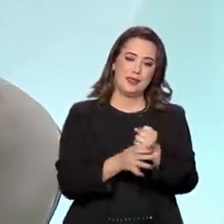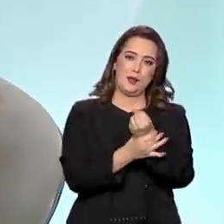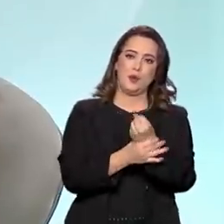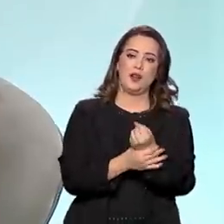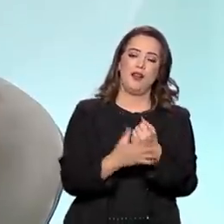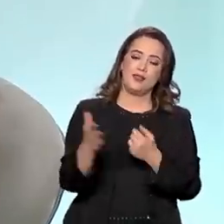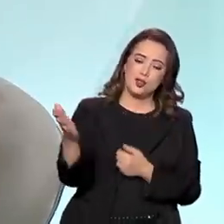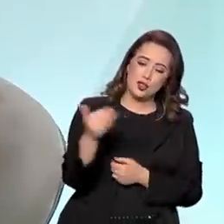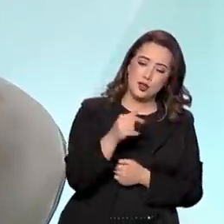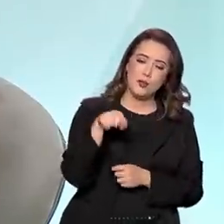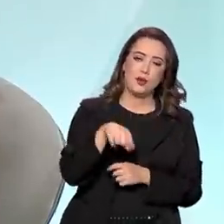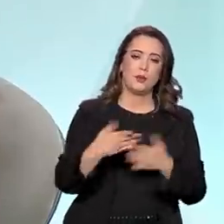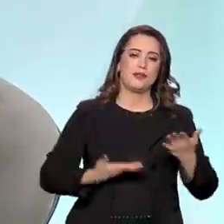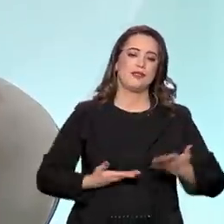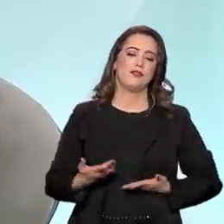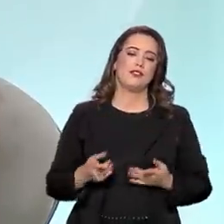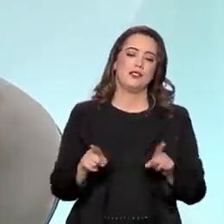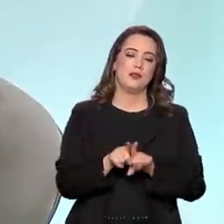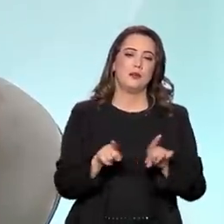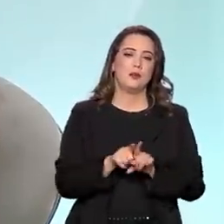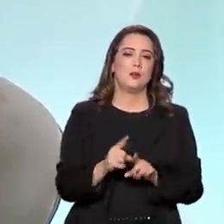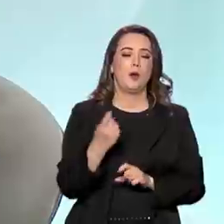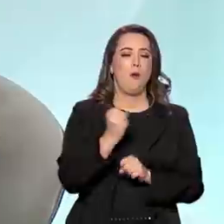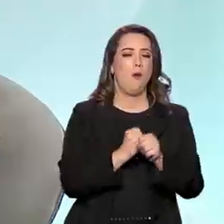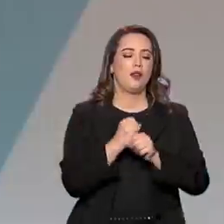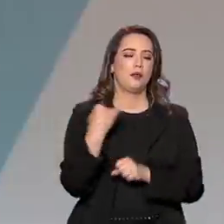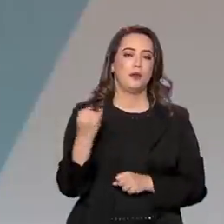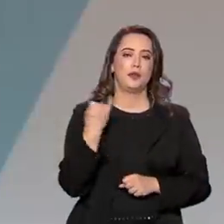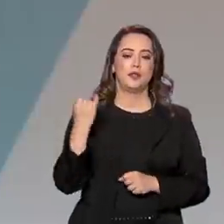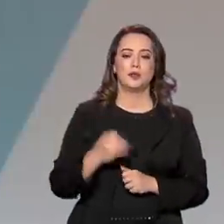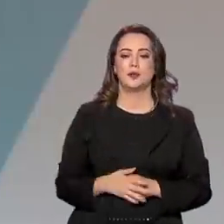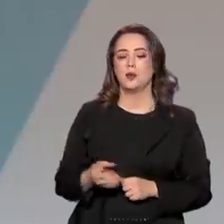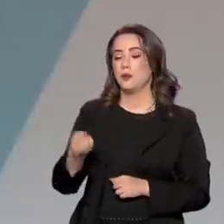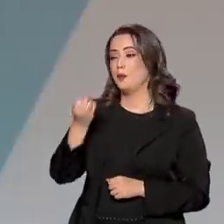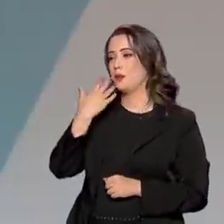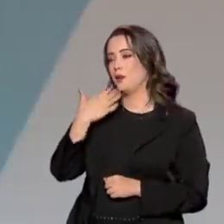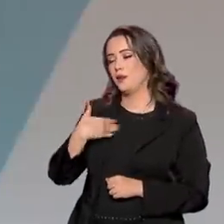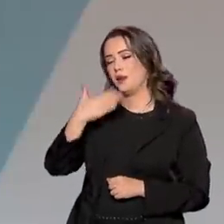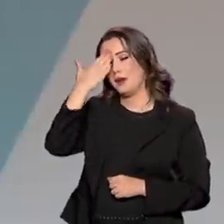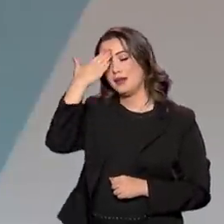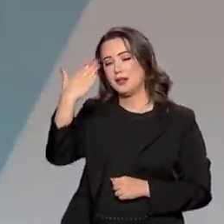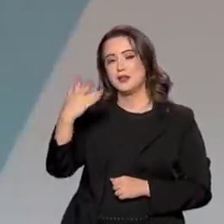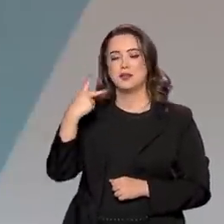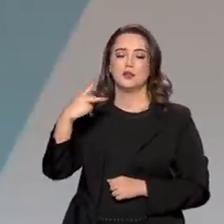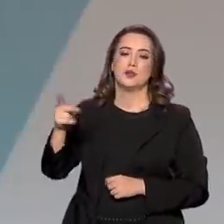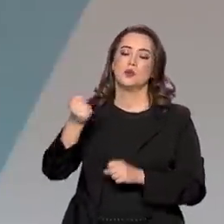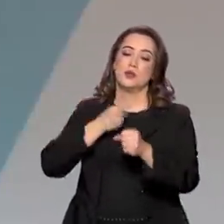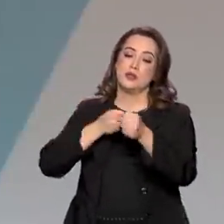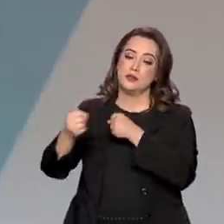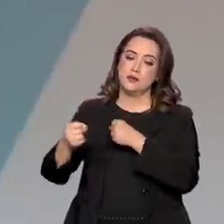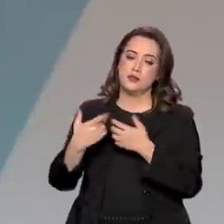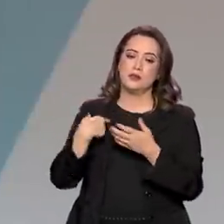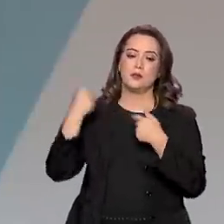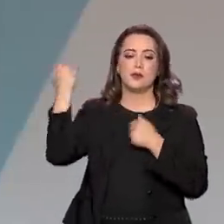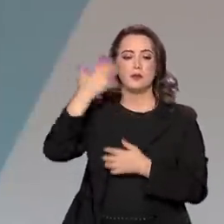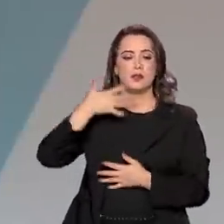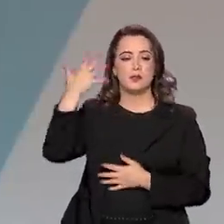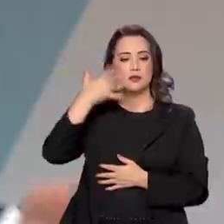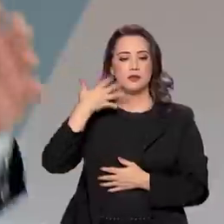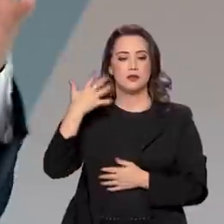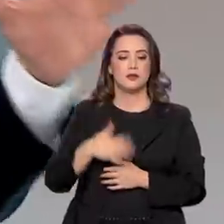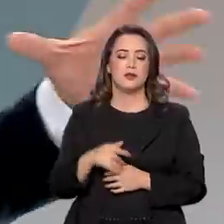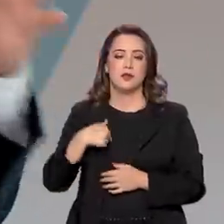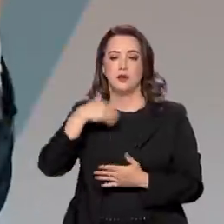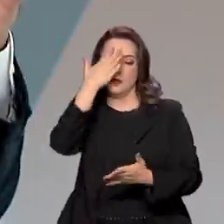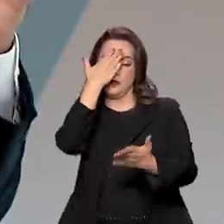segurança para outro jovem ou para os pais que vai ser um ano inesquecível bacana geral Muito obrigado pela pela e para os esclarecimentos